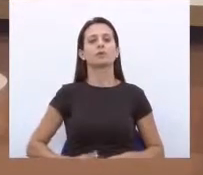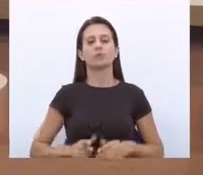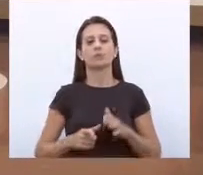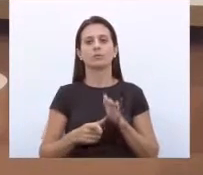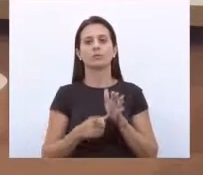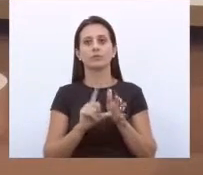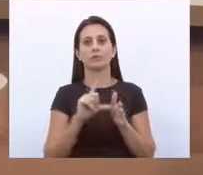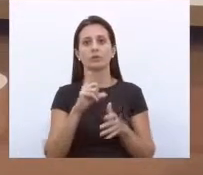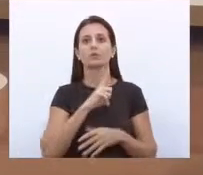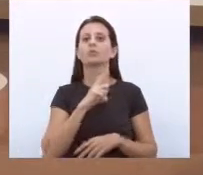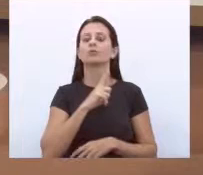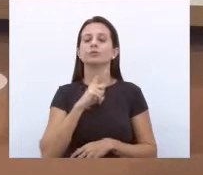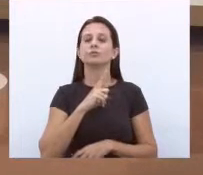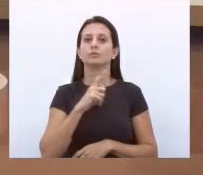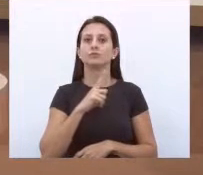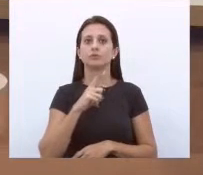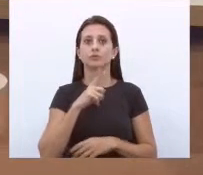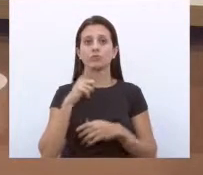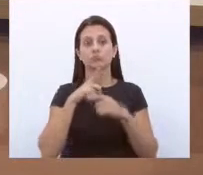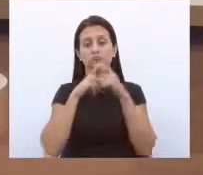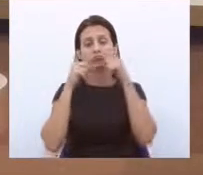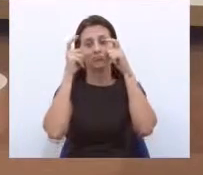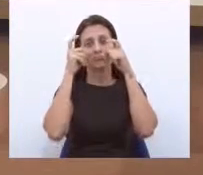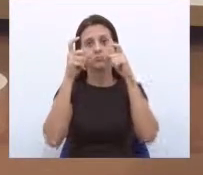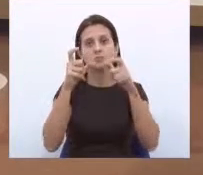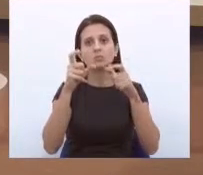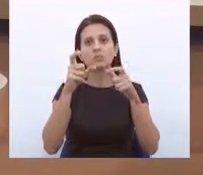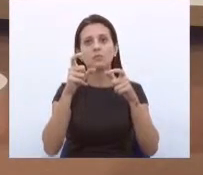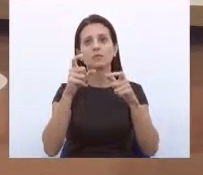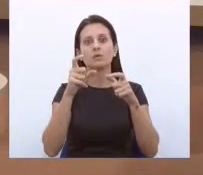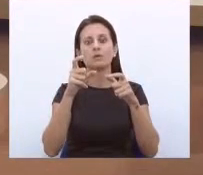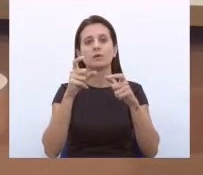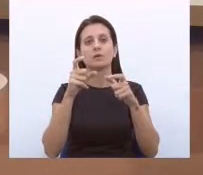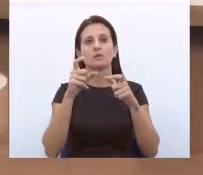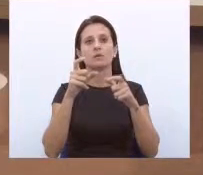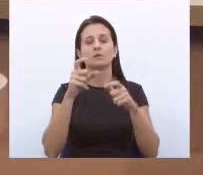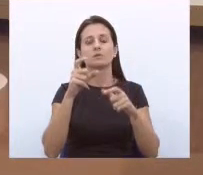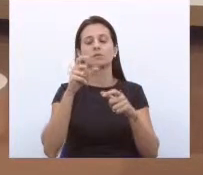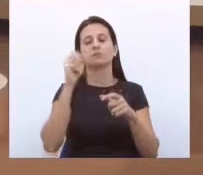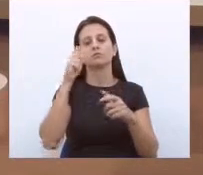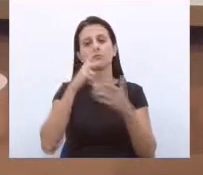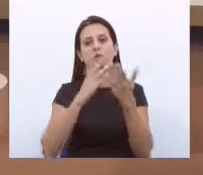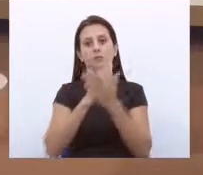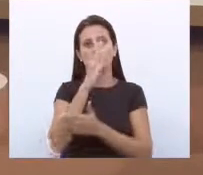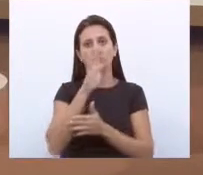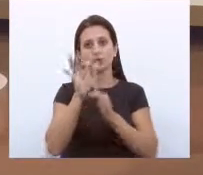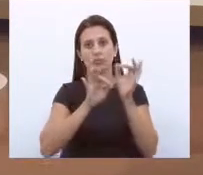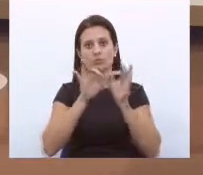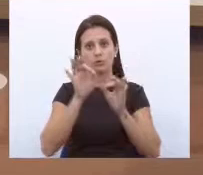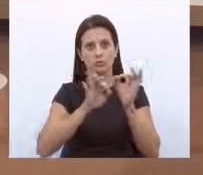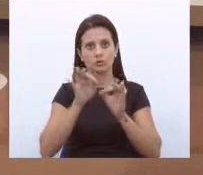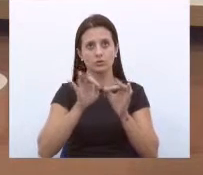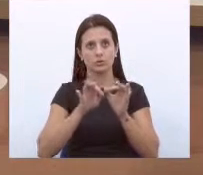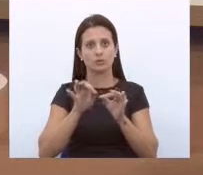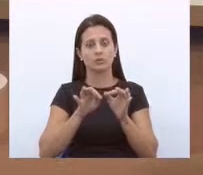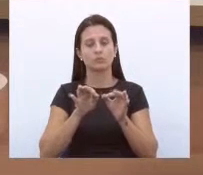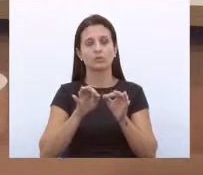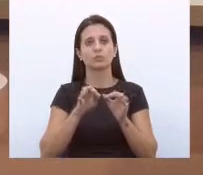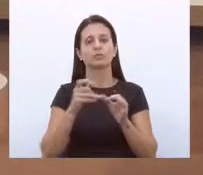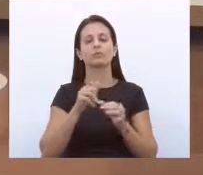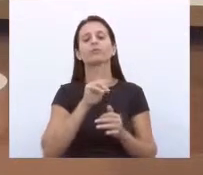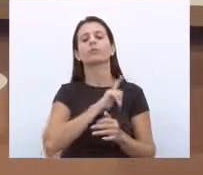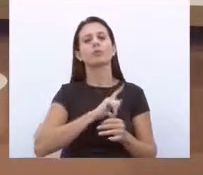O governo ele tinha um interesse, né, na aprovação desse projeto. O governo